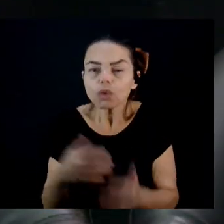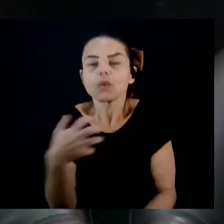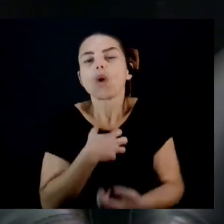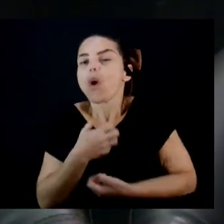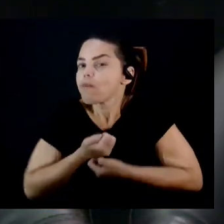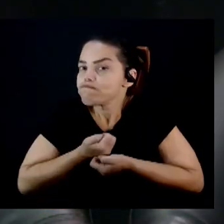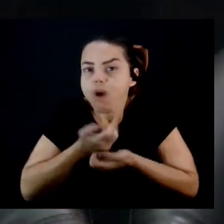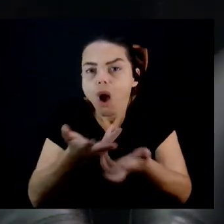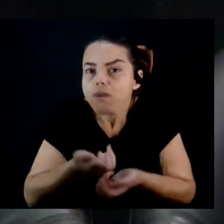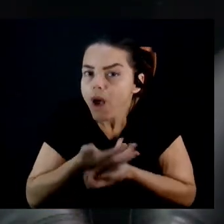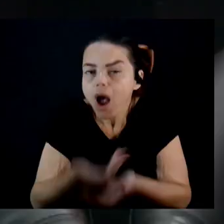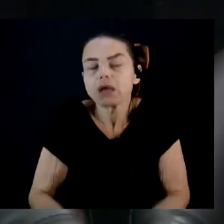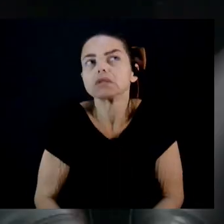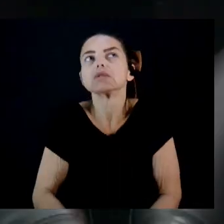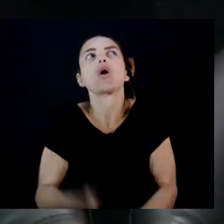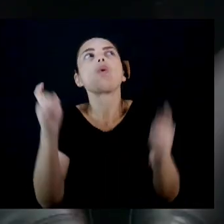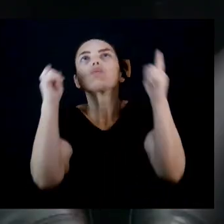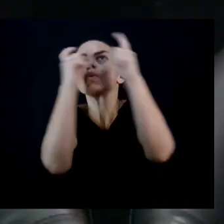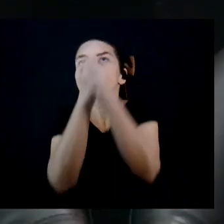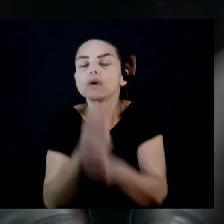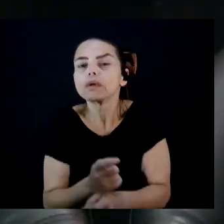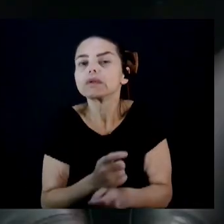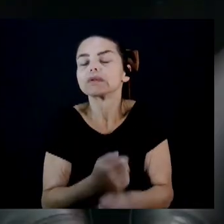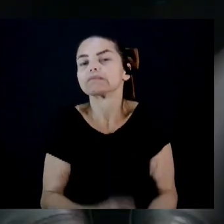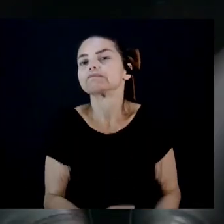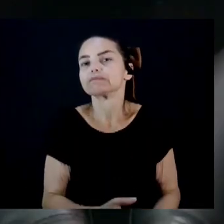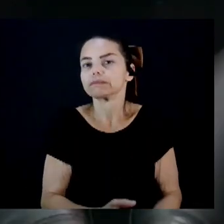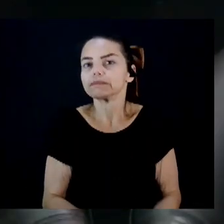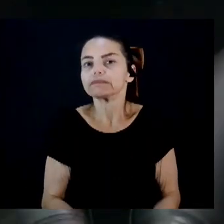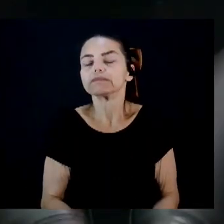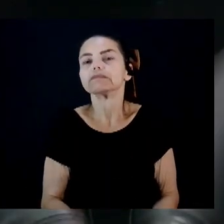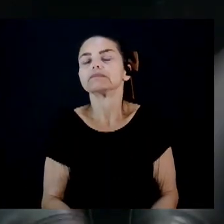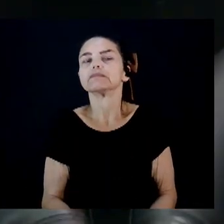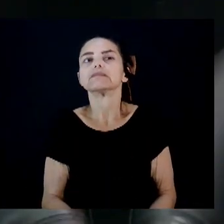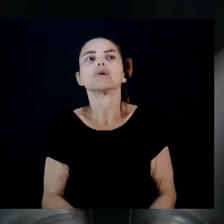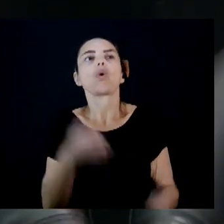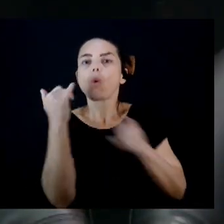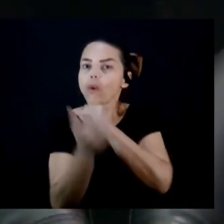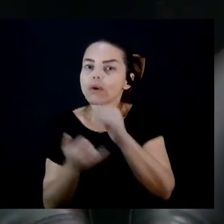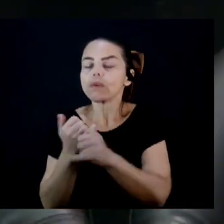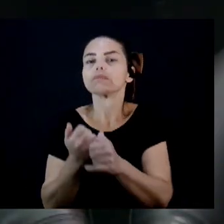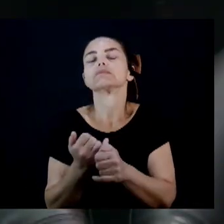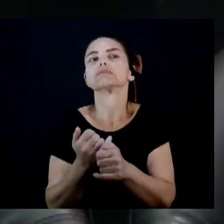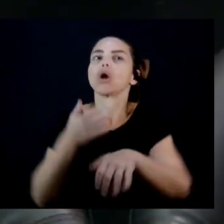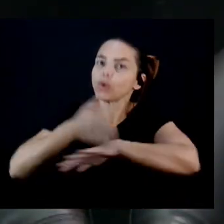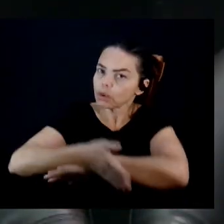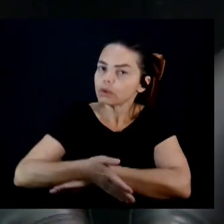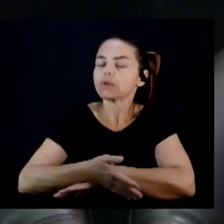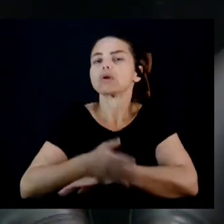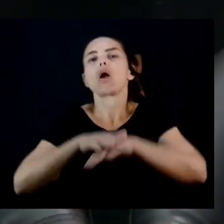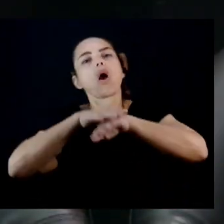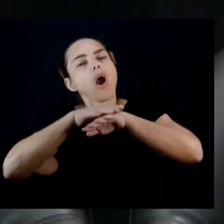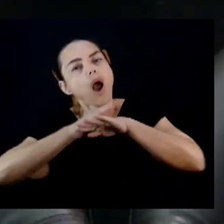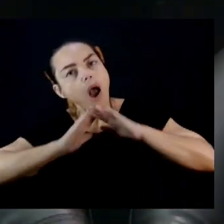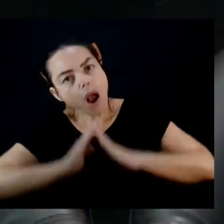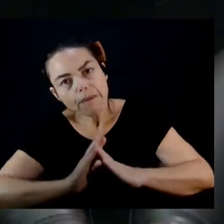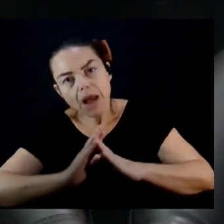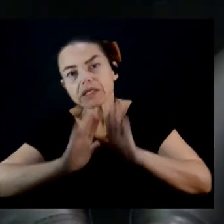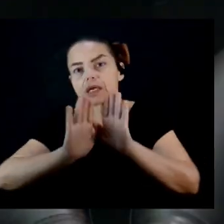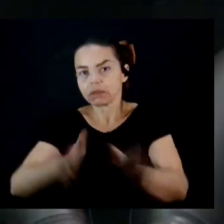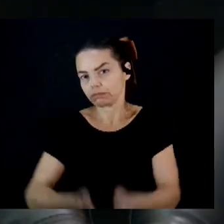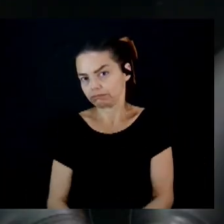que você está passando. Então, assim, o digital, ele invadiu a nossa casa,